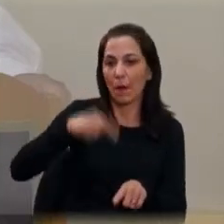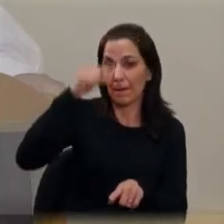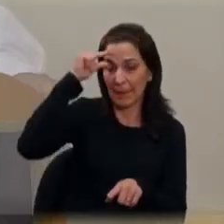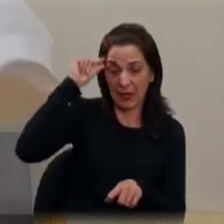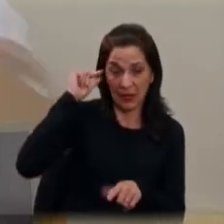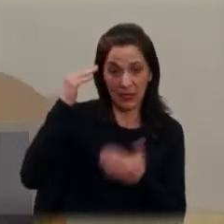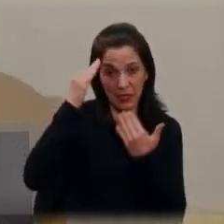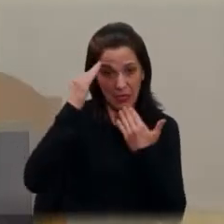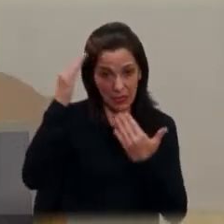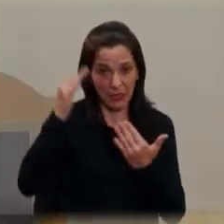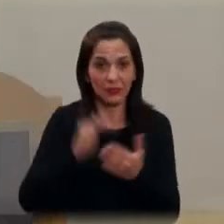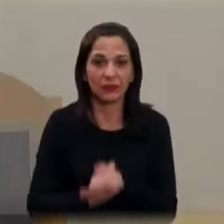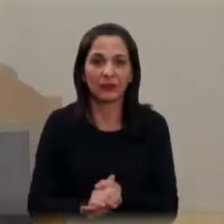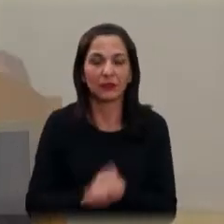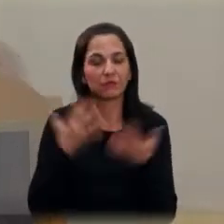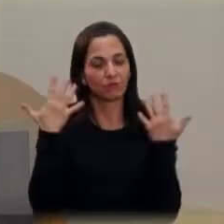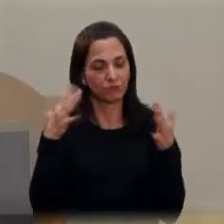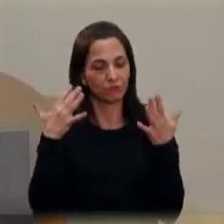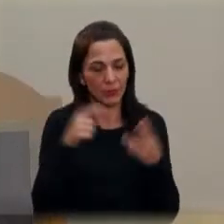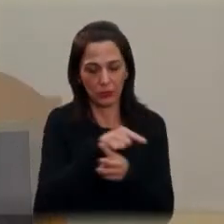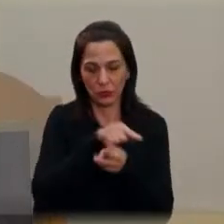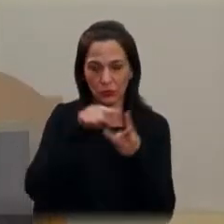quero agradecer e dar os parabéns.